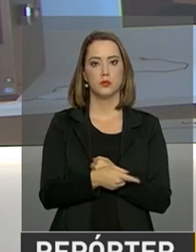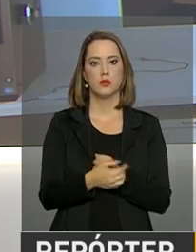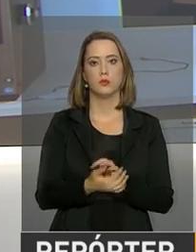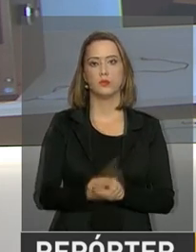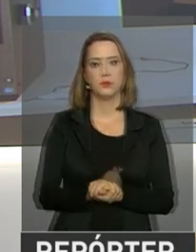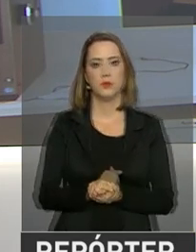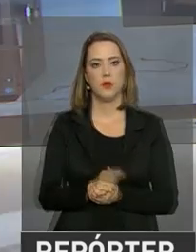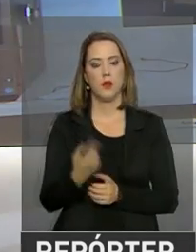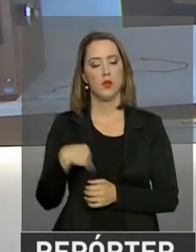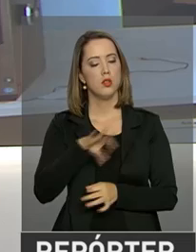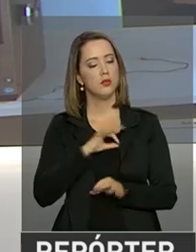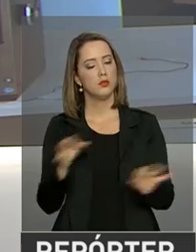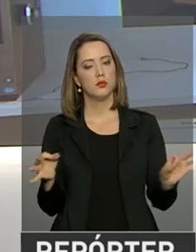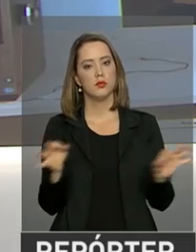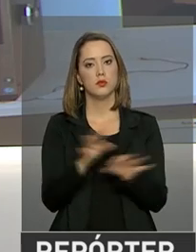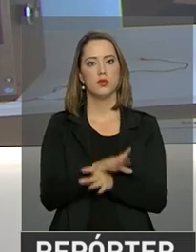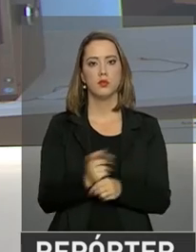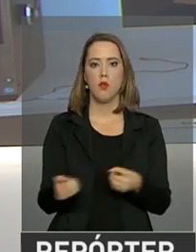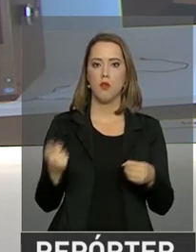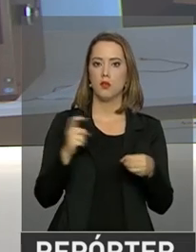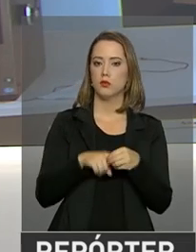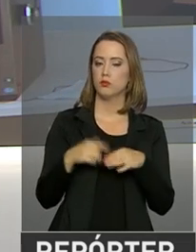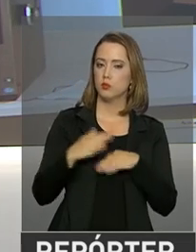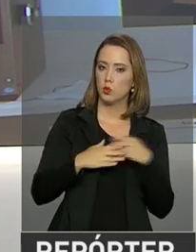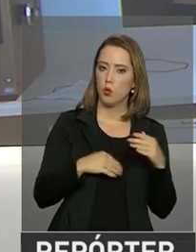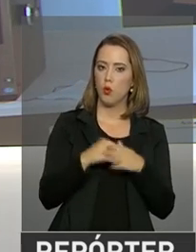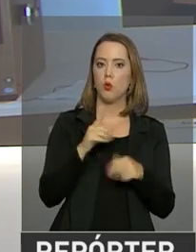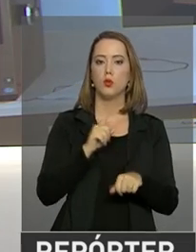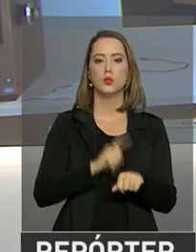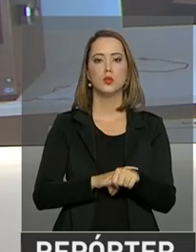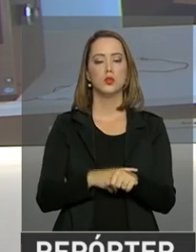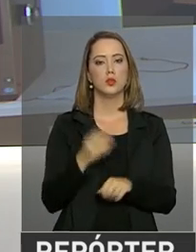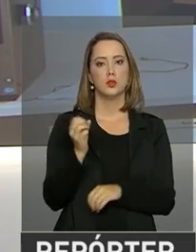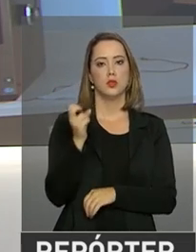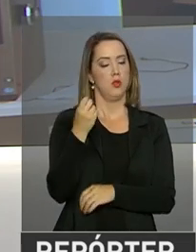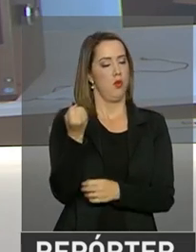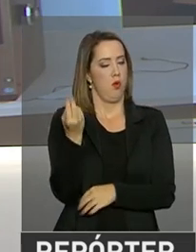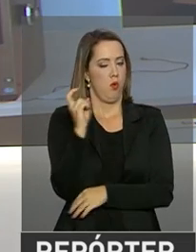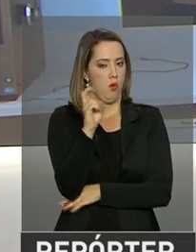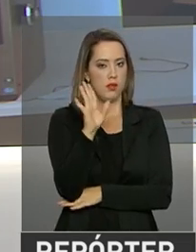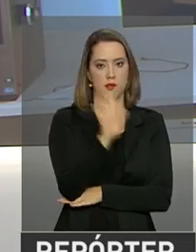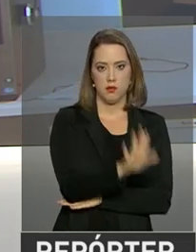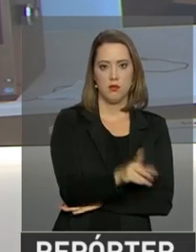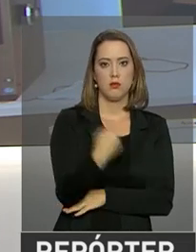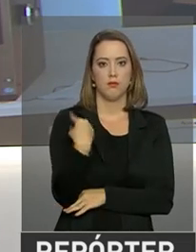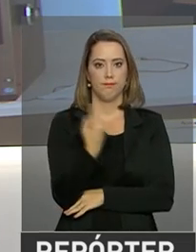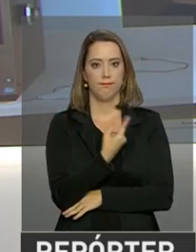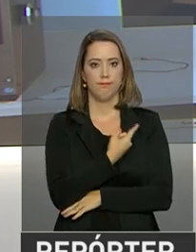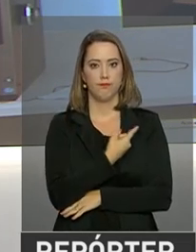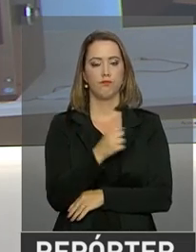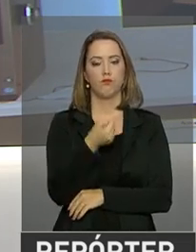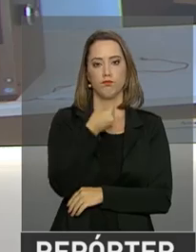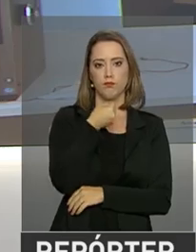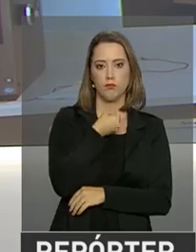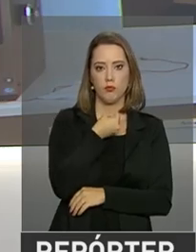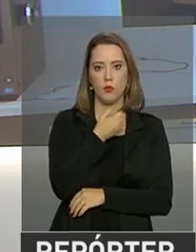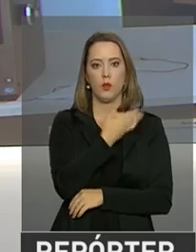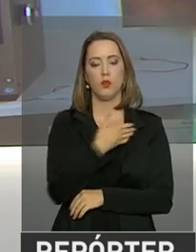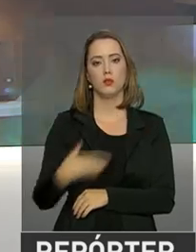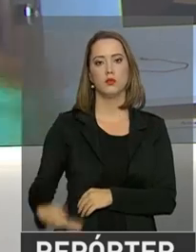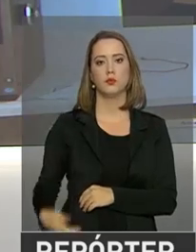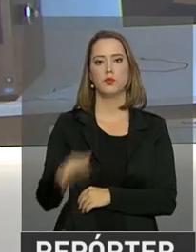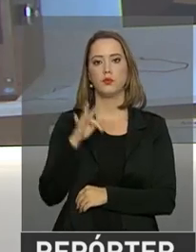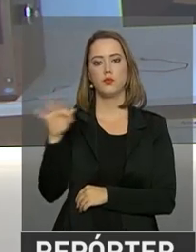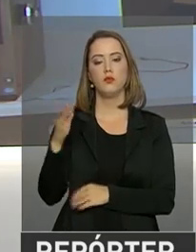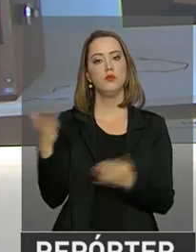e nós ficamos por aqui podemos voltar a qualquer momento com outras informações ou às 5 da tarde no próximo boletim de notícias do governo